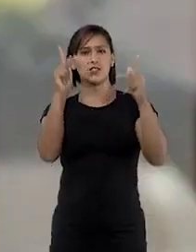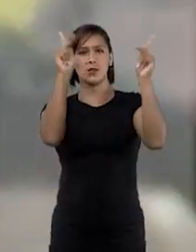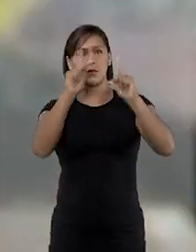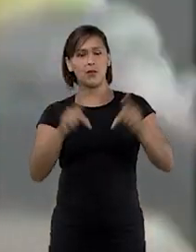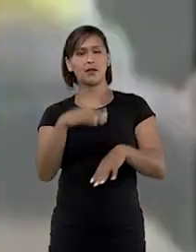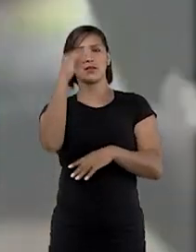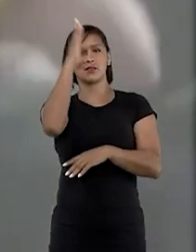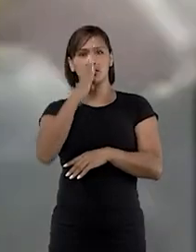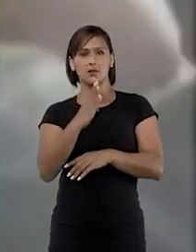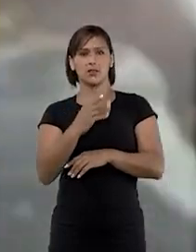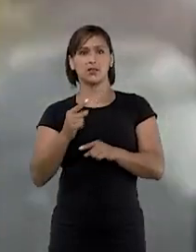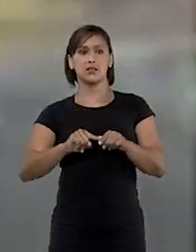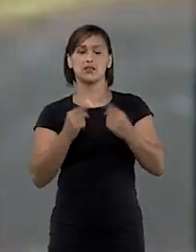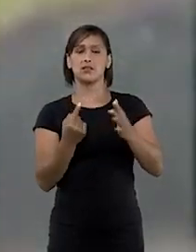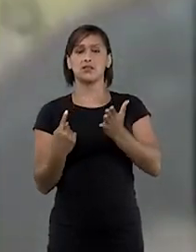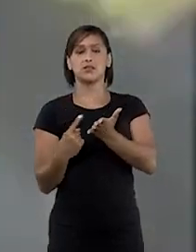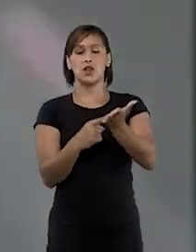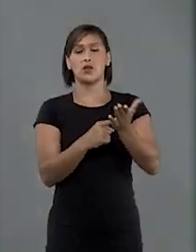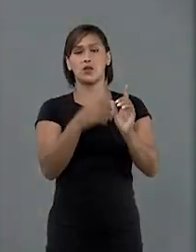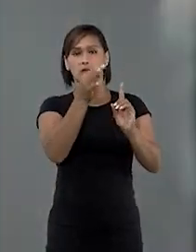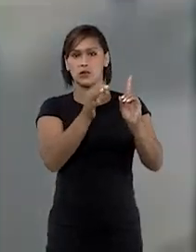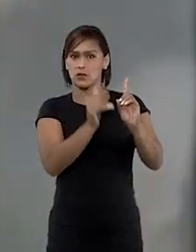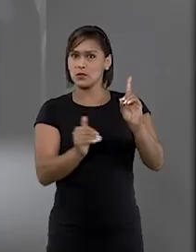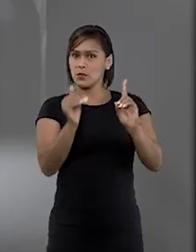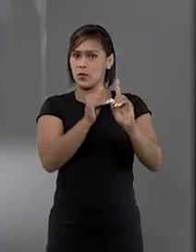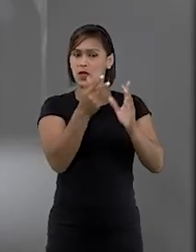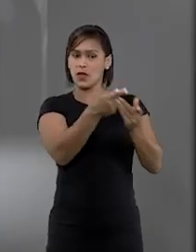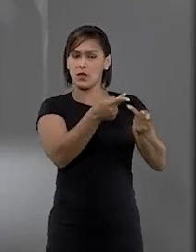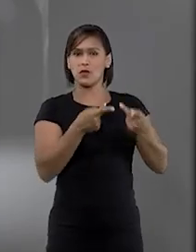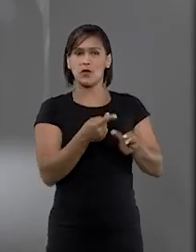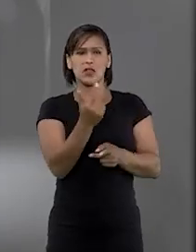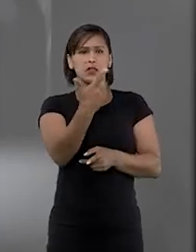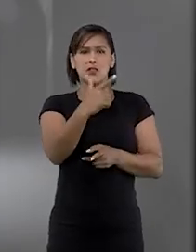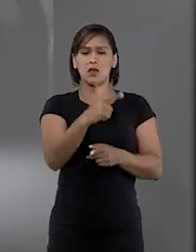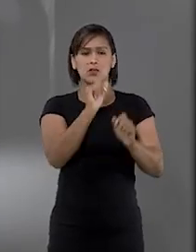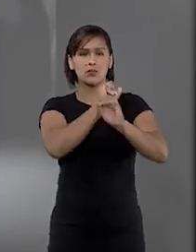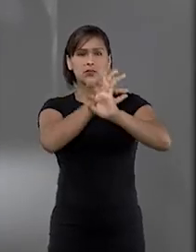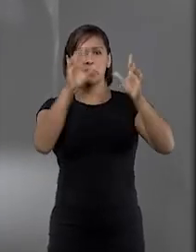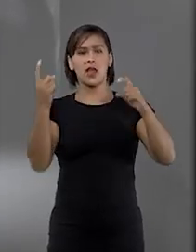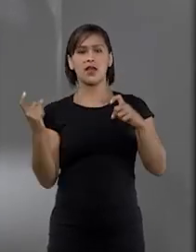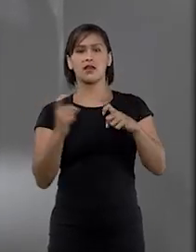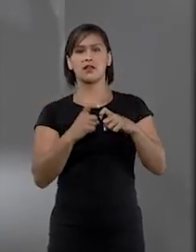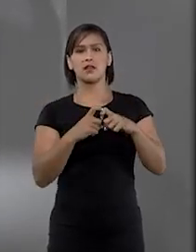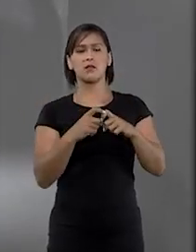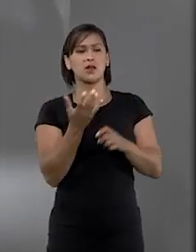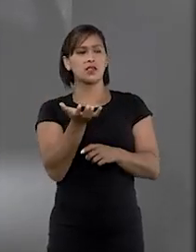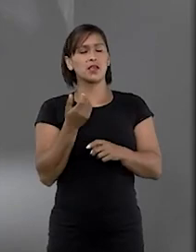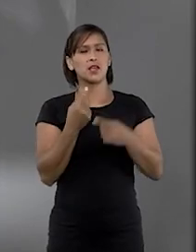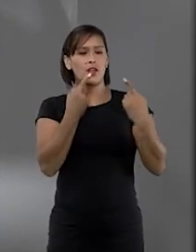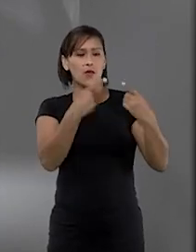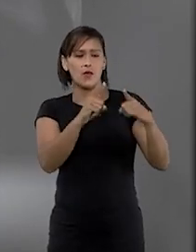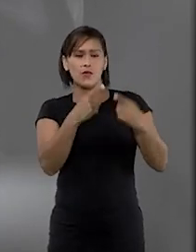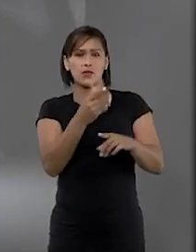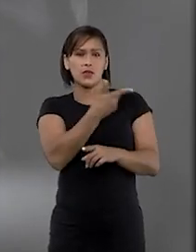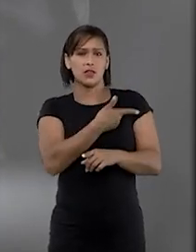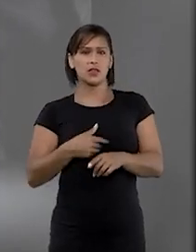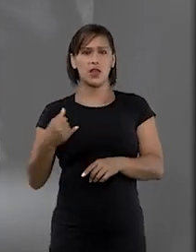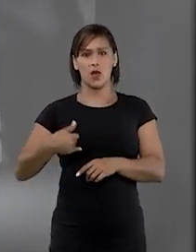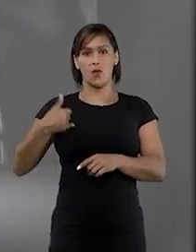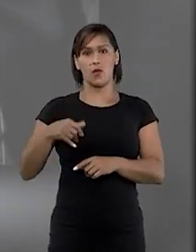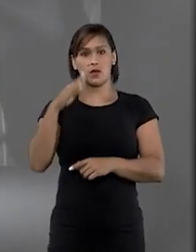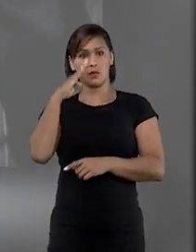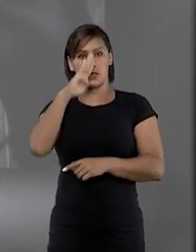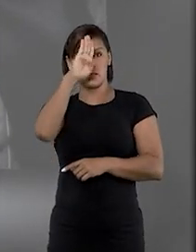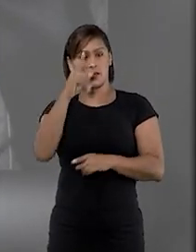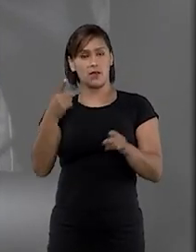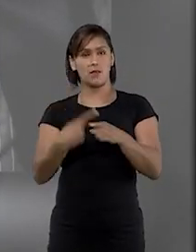um dia de Sossego nesse país de acordo com o desembargador convocado não há evidências de que e tenha pretendido ofender a honra